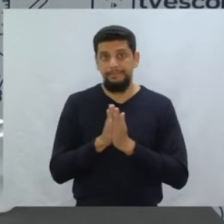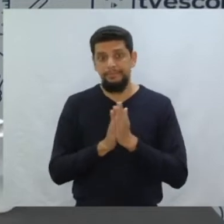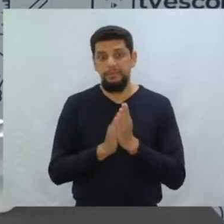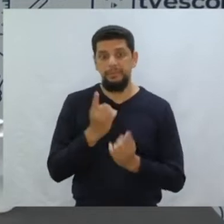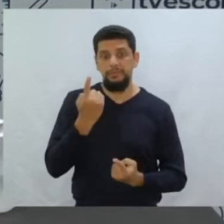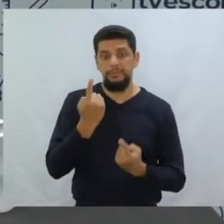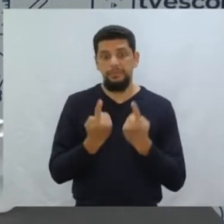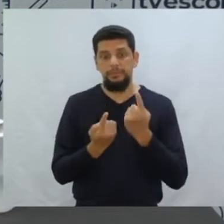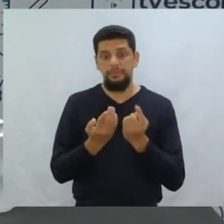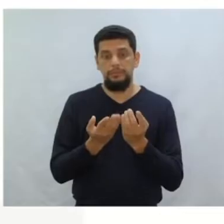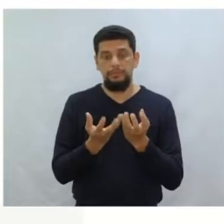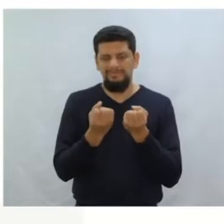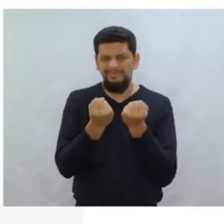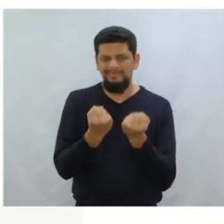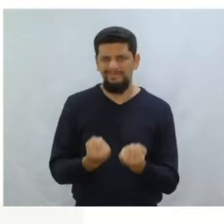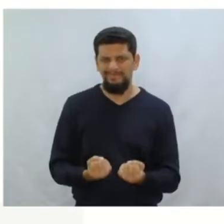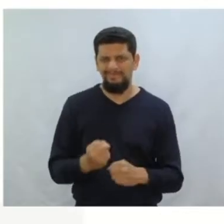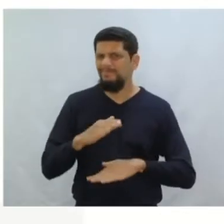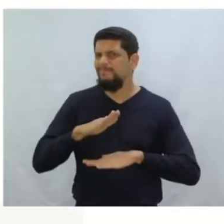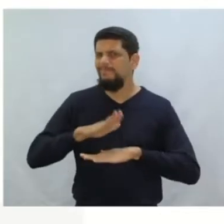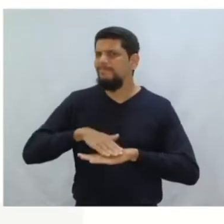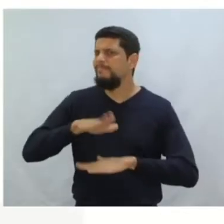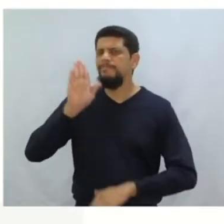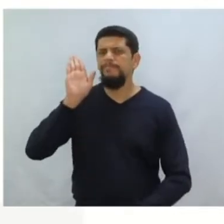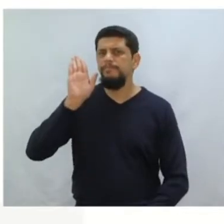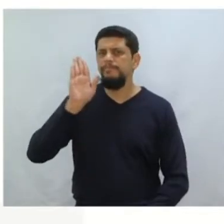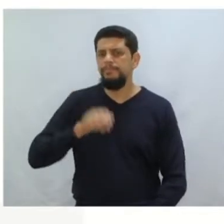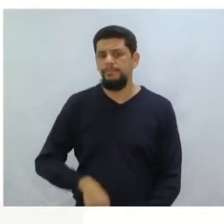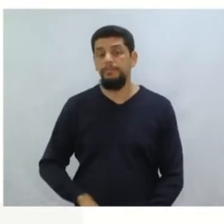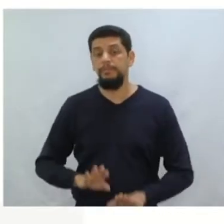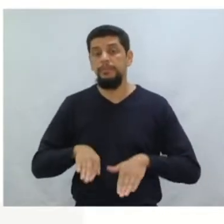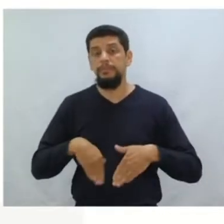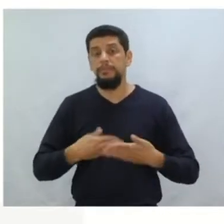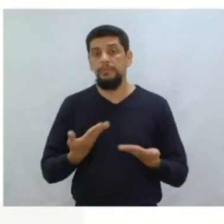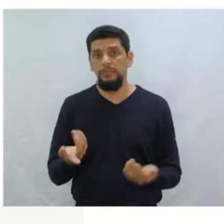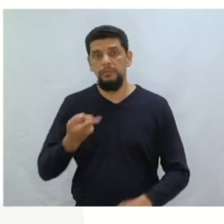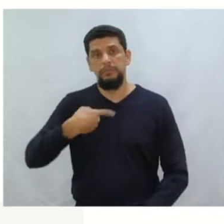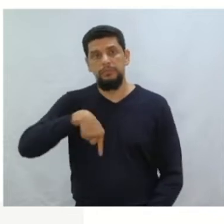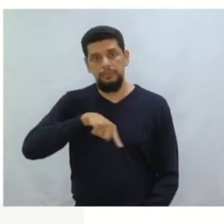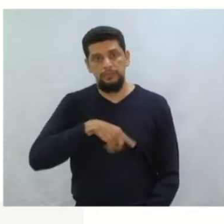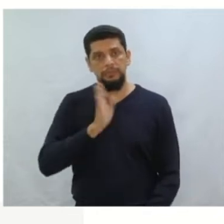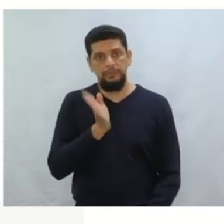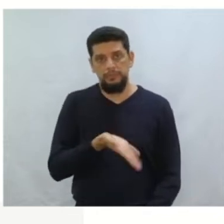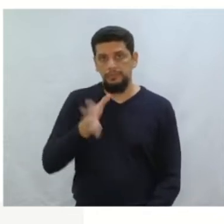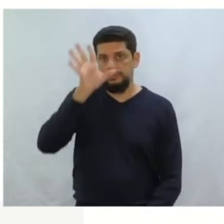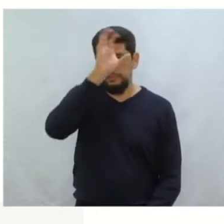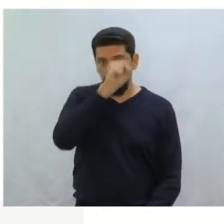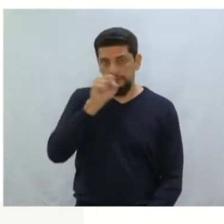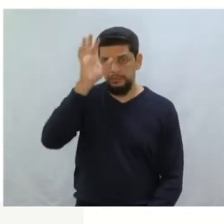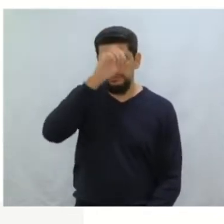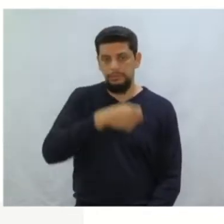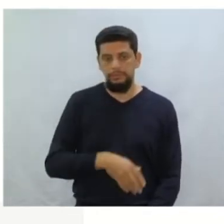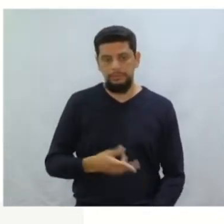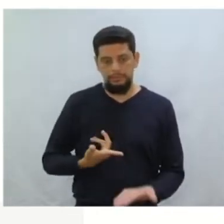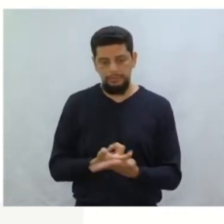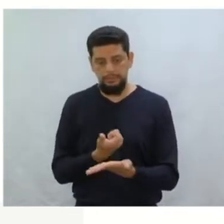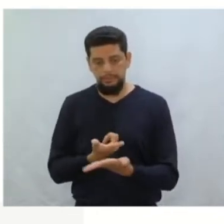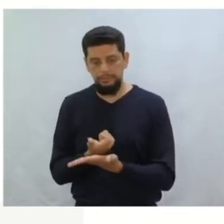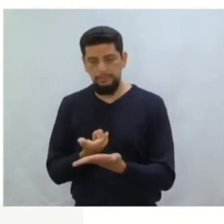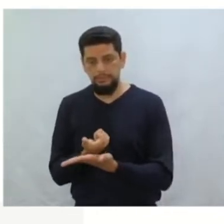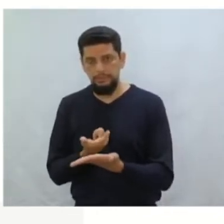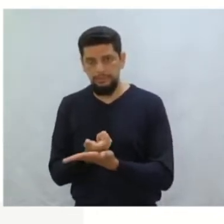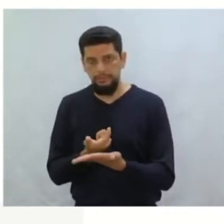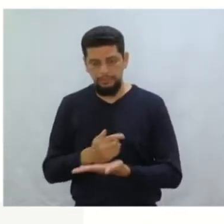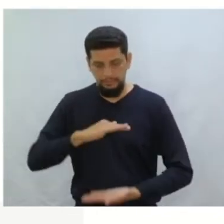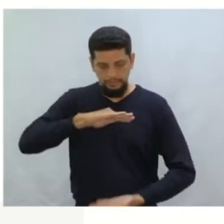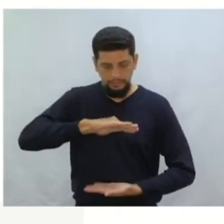desafio. Qual pesa mais? Então, nós já aprendemos, né, que nós